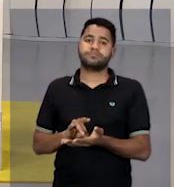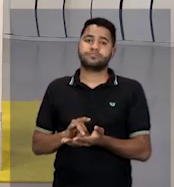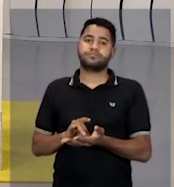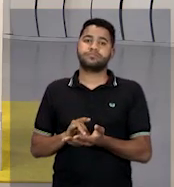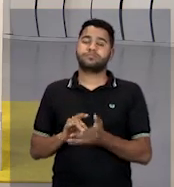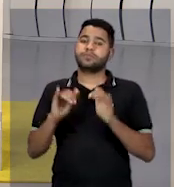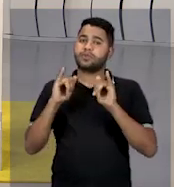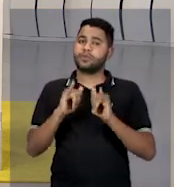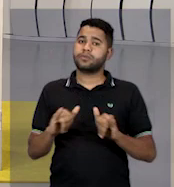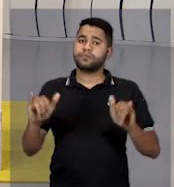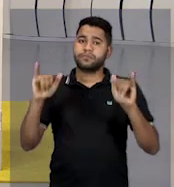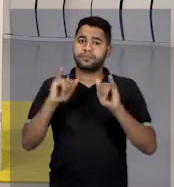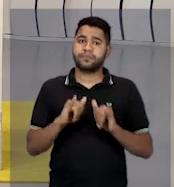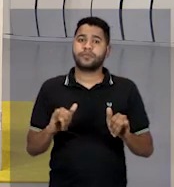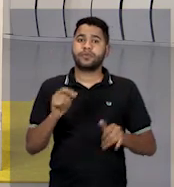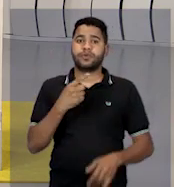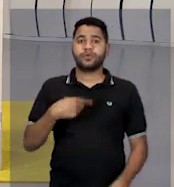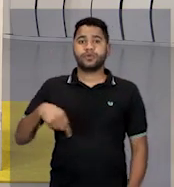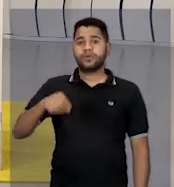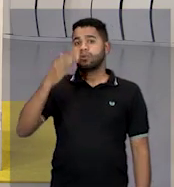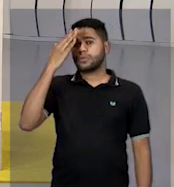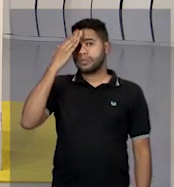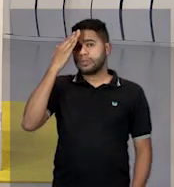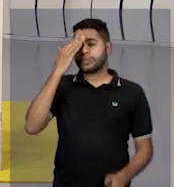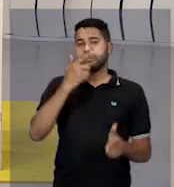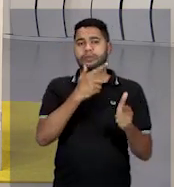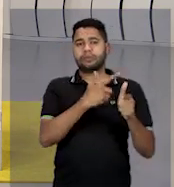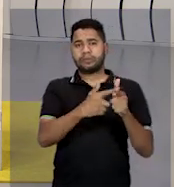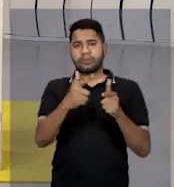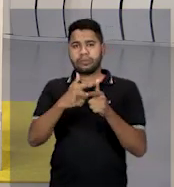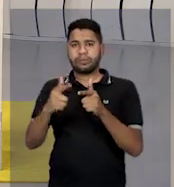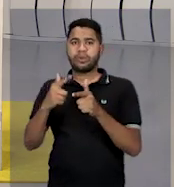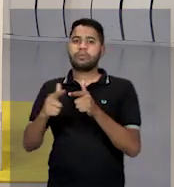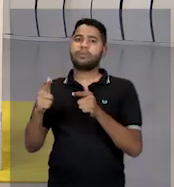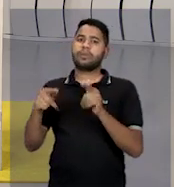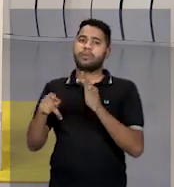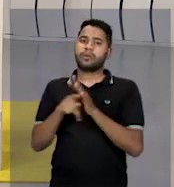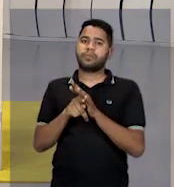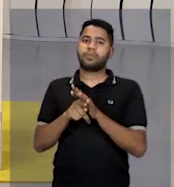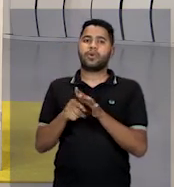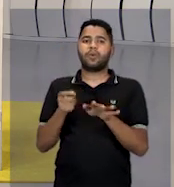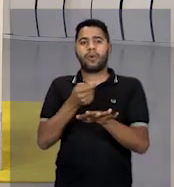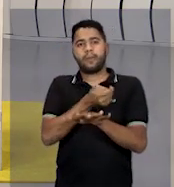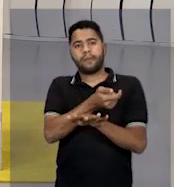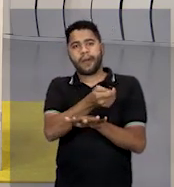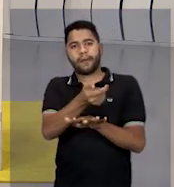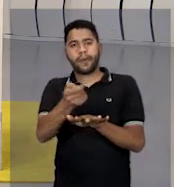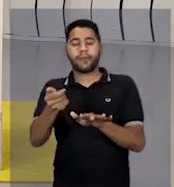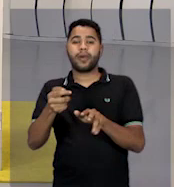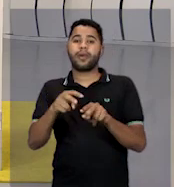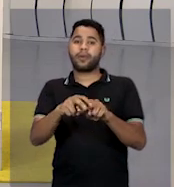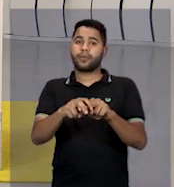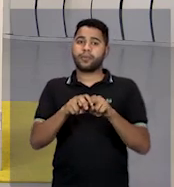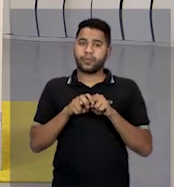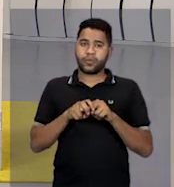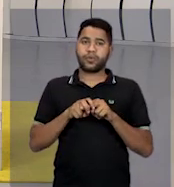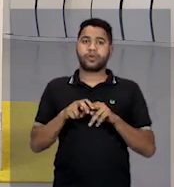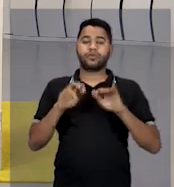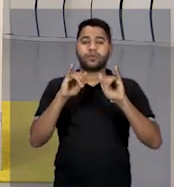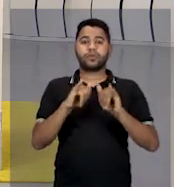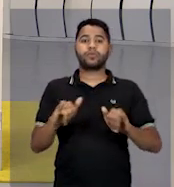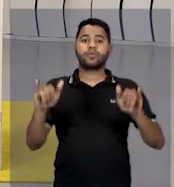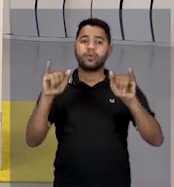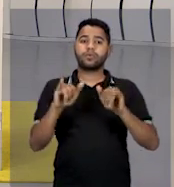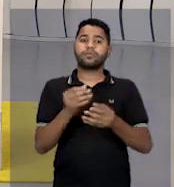para a informação. Nós sabemos dos problemas que as fake news causam. Então, por isso, a notícia ela